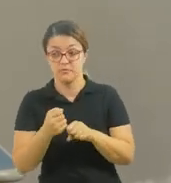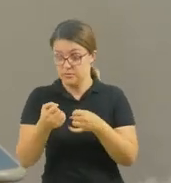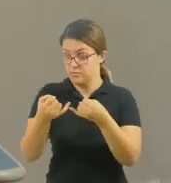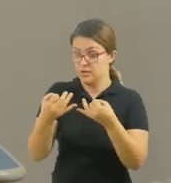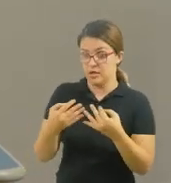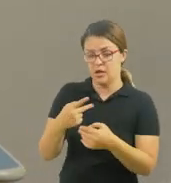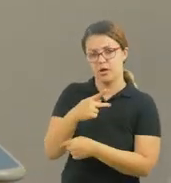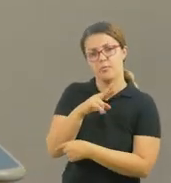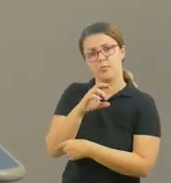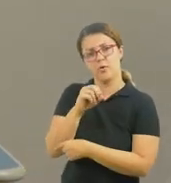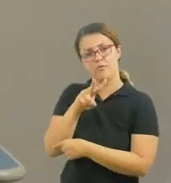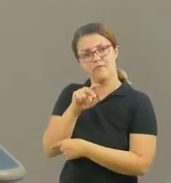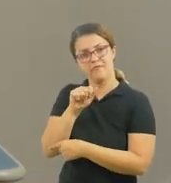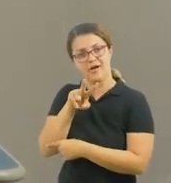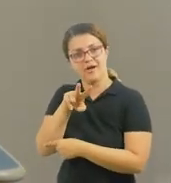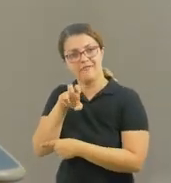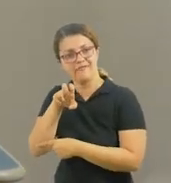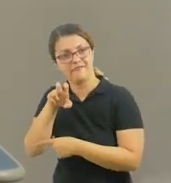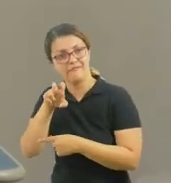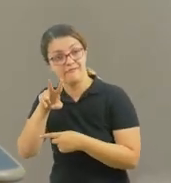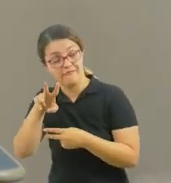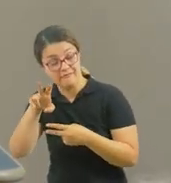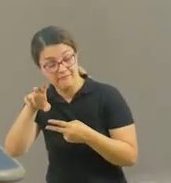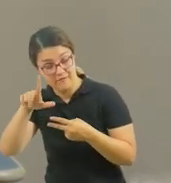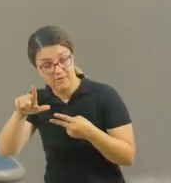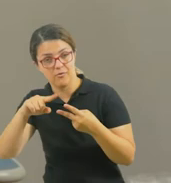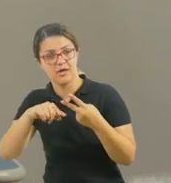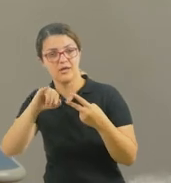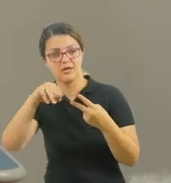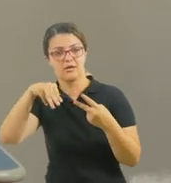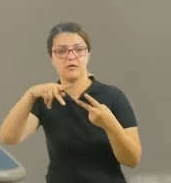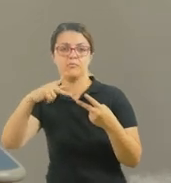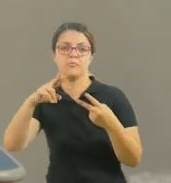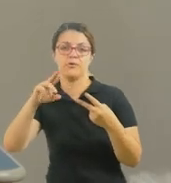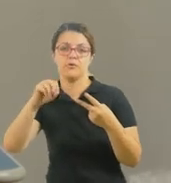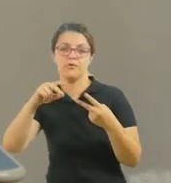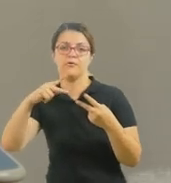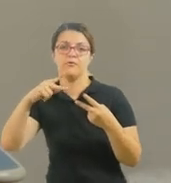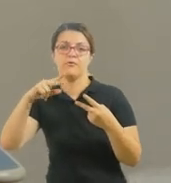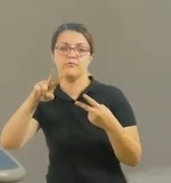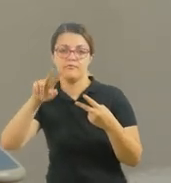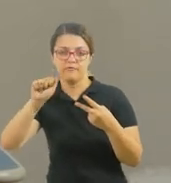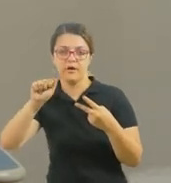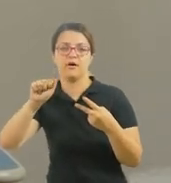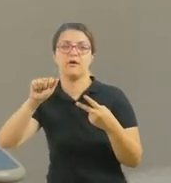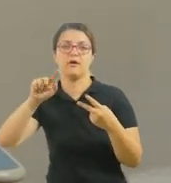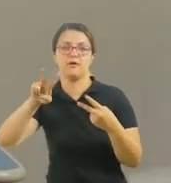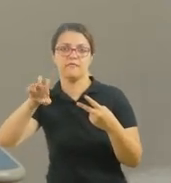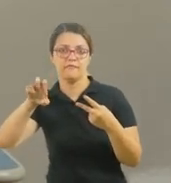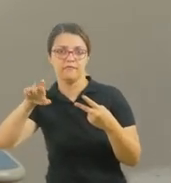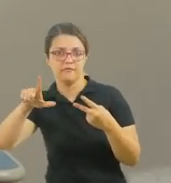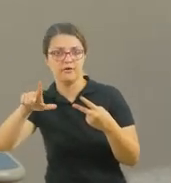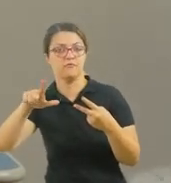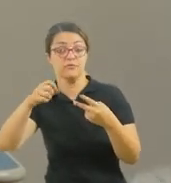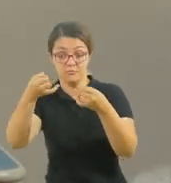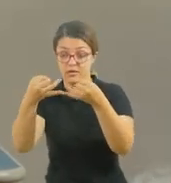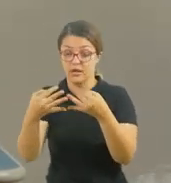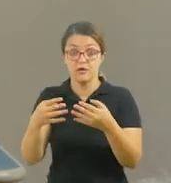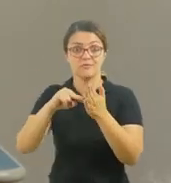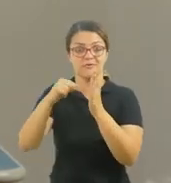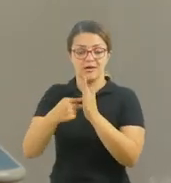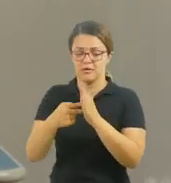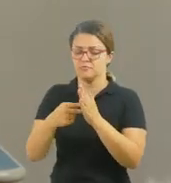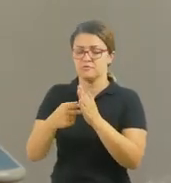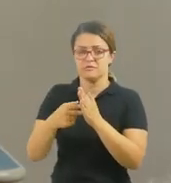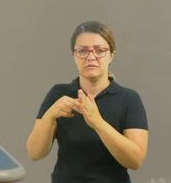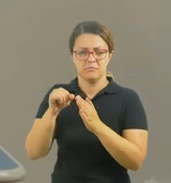explicar bem para ela o que é provável, o que é improvável, né? E você pode ter essas plaquinhas para você brincar com